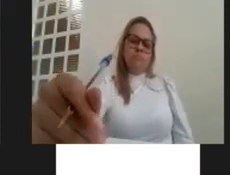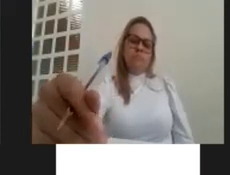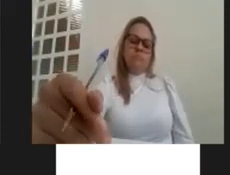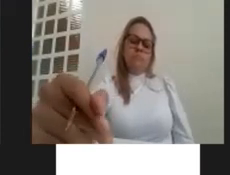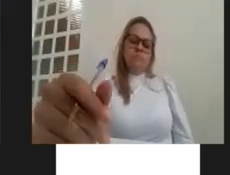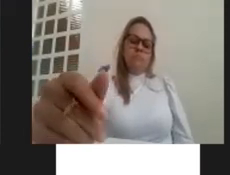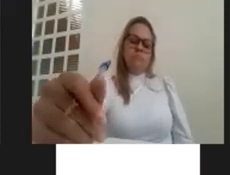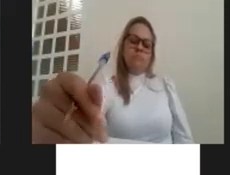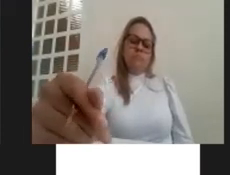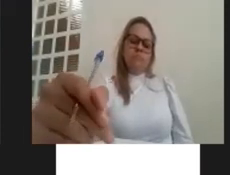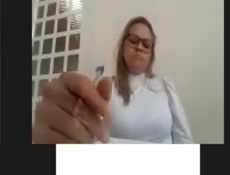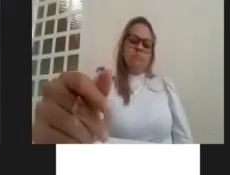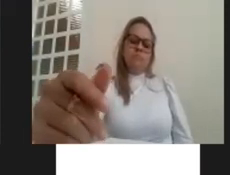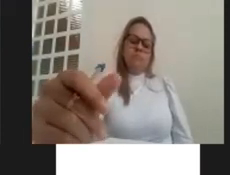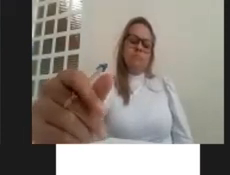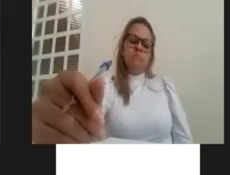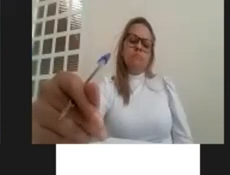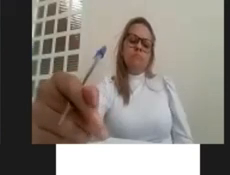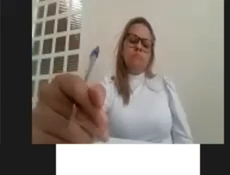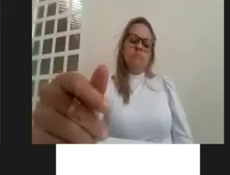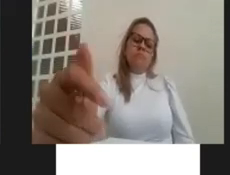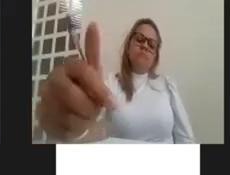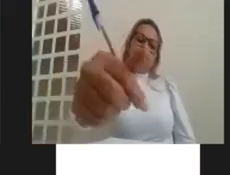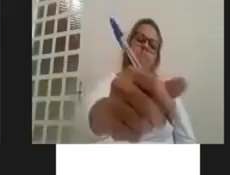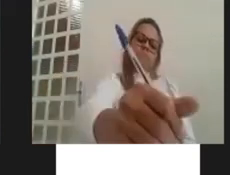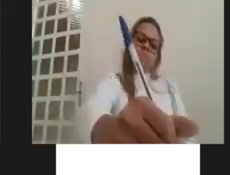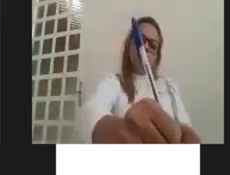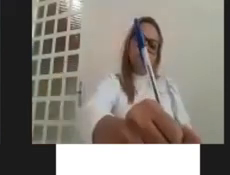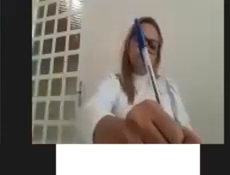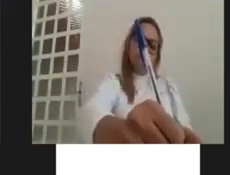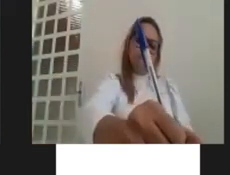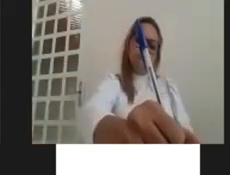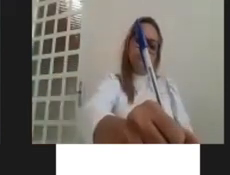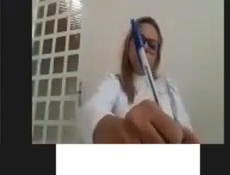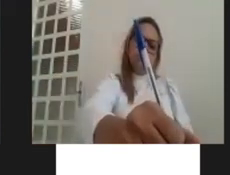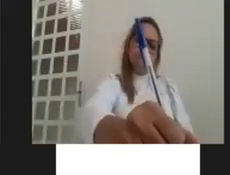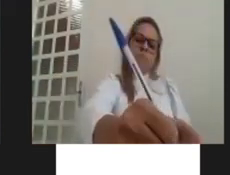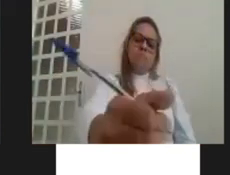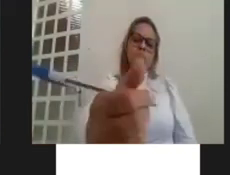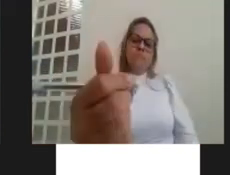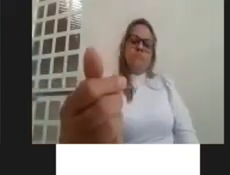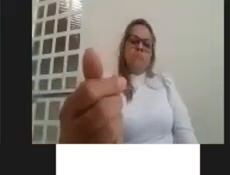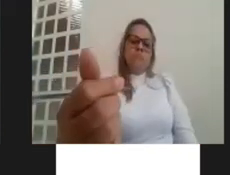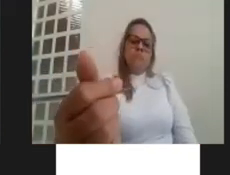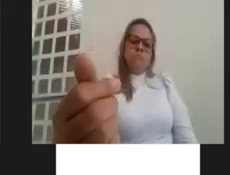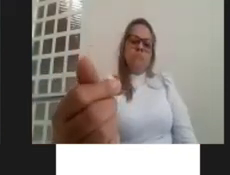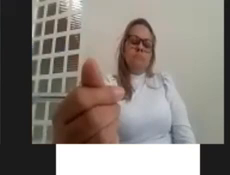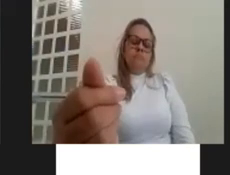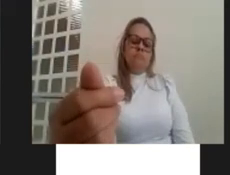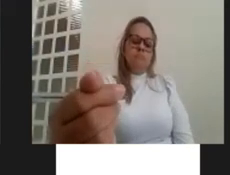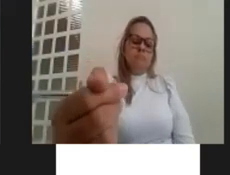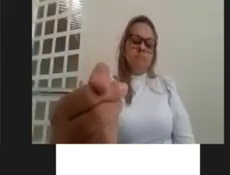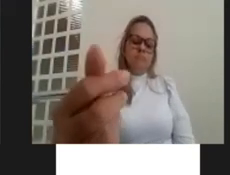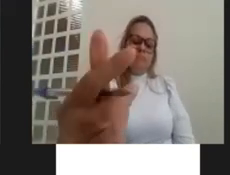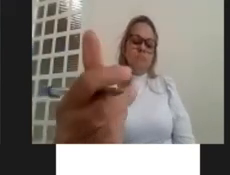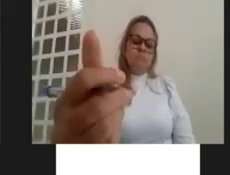para ela que ela ia morrer e, tipo, e até hoje ela não morreu, entende? Então, tipo, só que ela tem dores, mas só que ela não vai morrer,